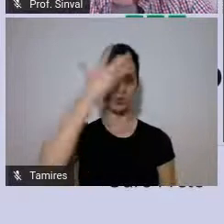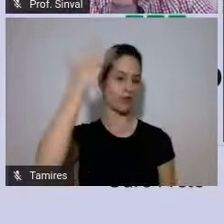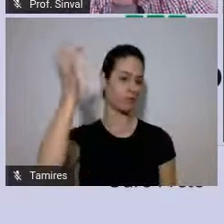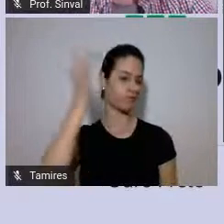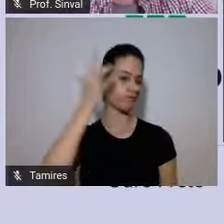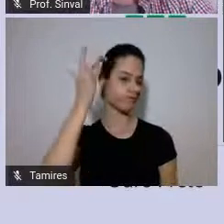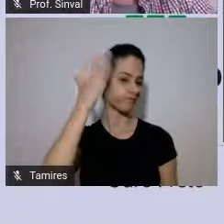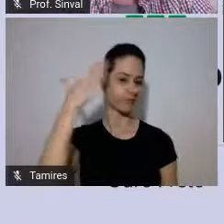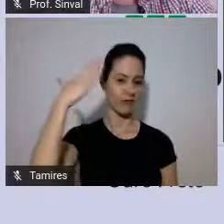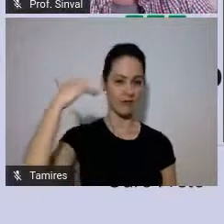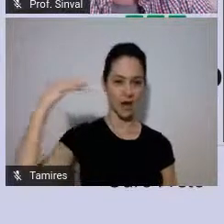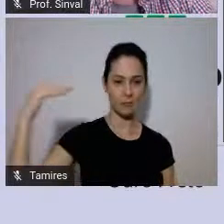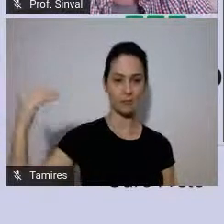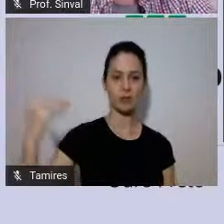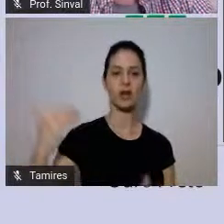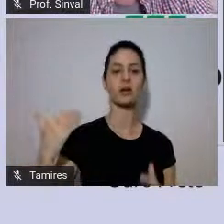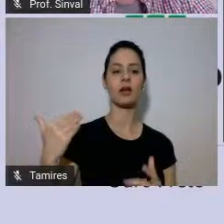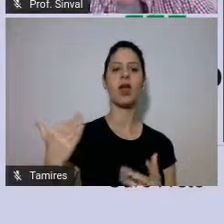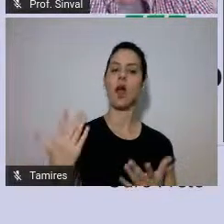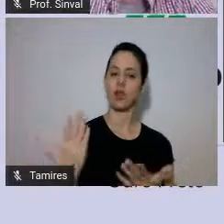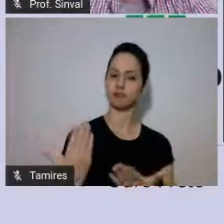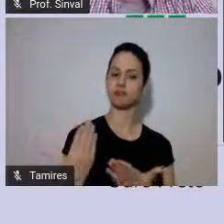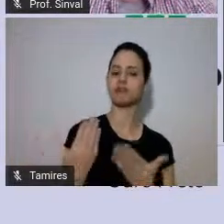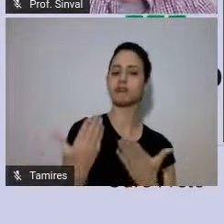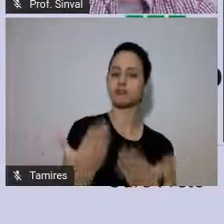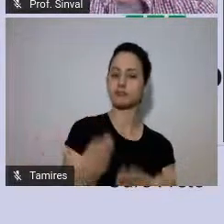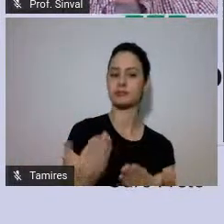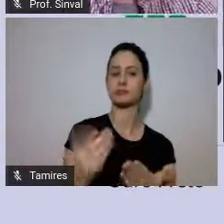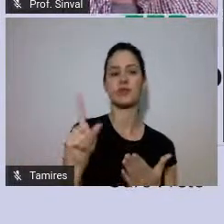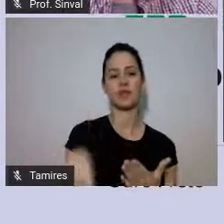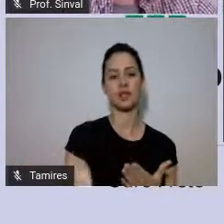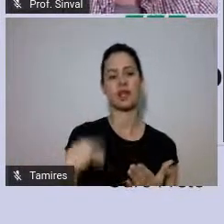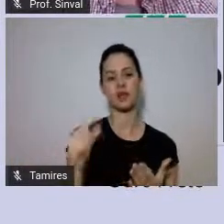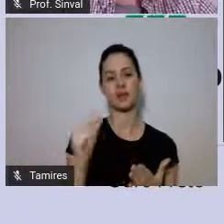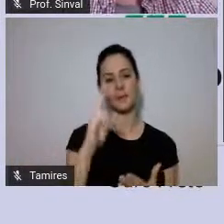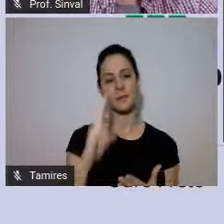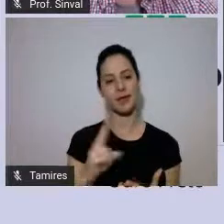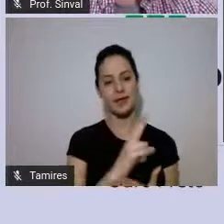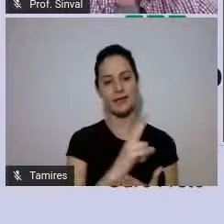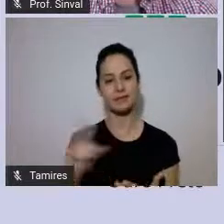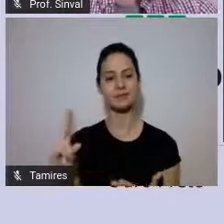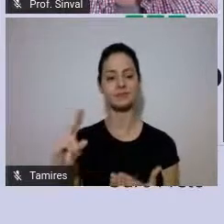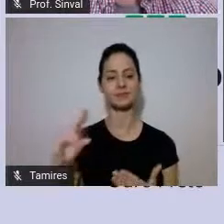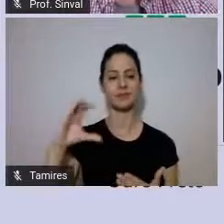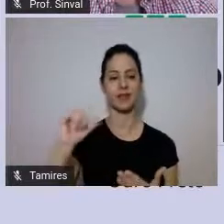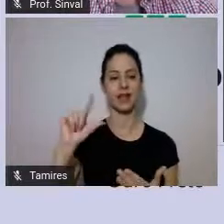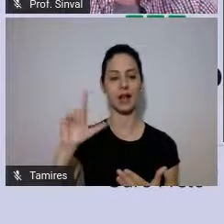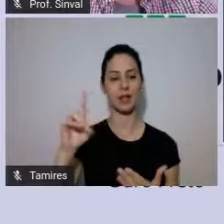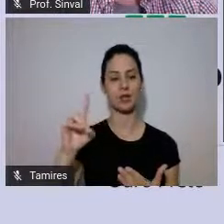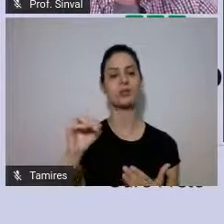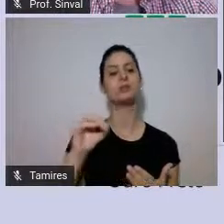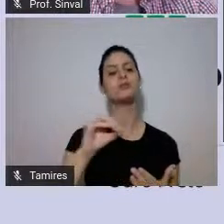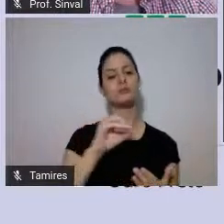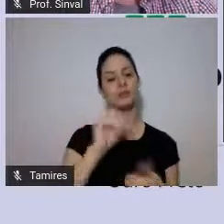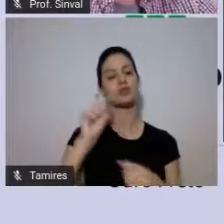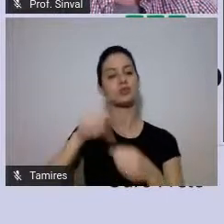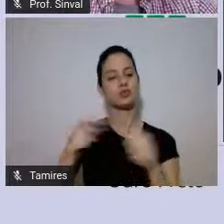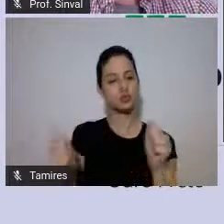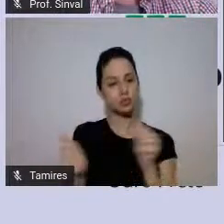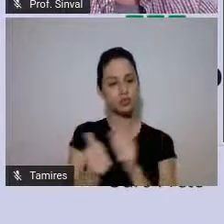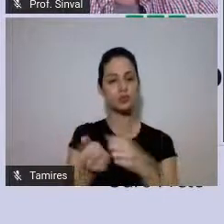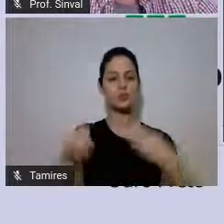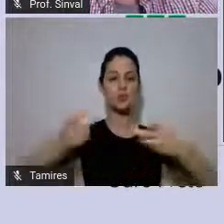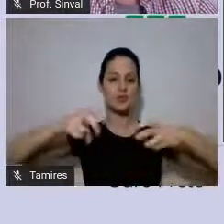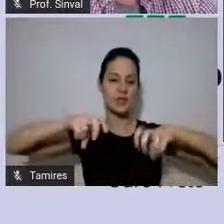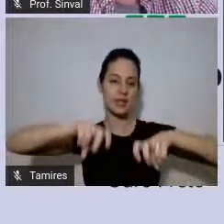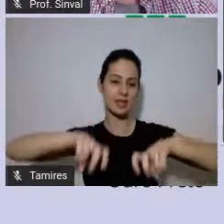dar uma grande honraria para o padre Calado, que não fazia parte dos hábitos portugueses, que é trazê-lo para se sentar à sua mesa de jantar